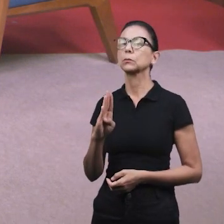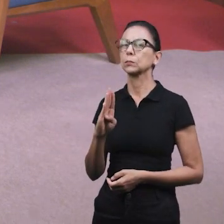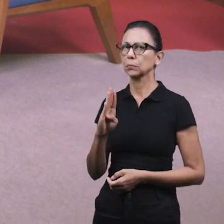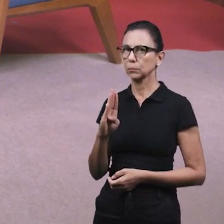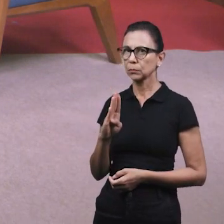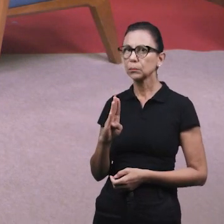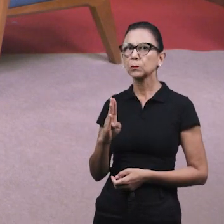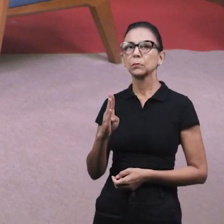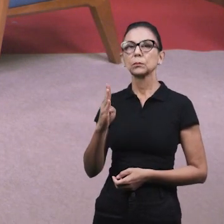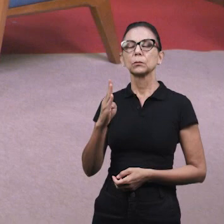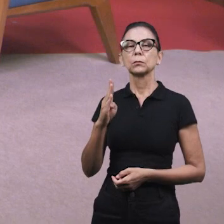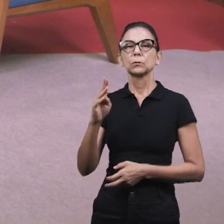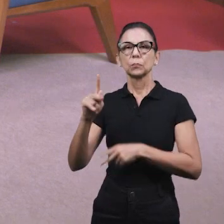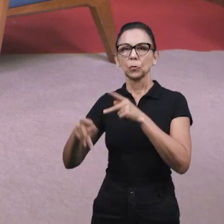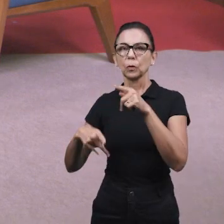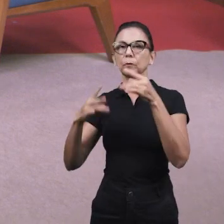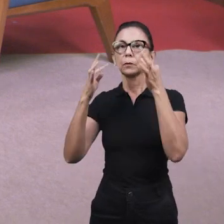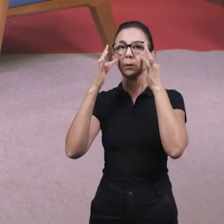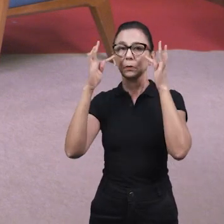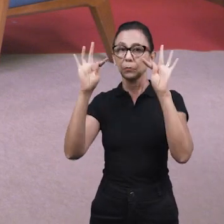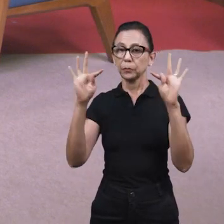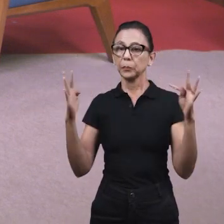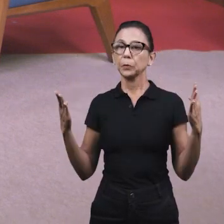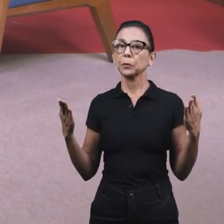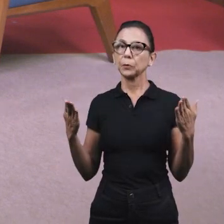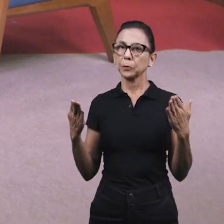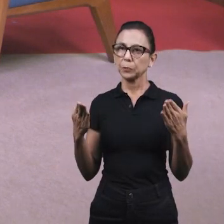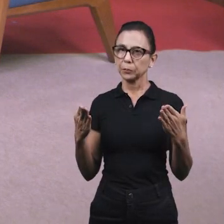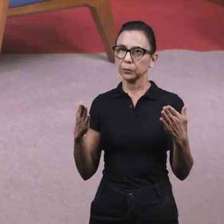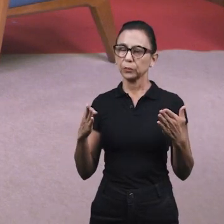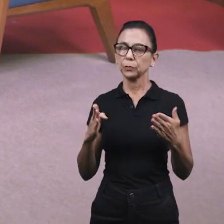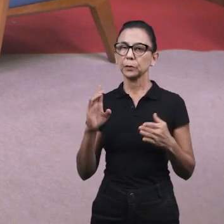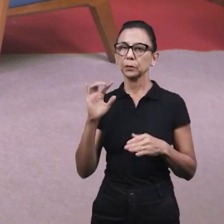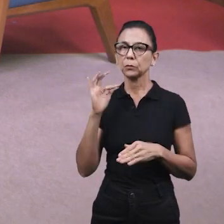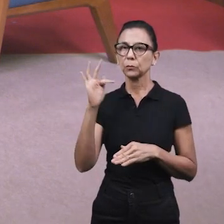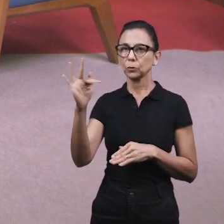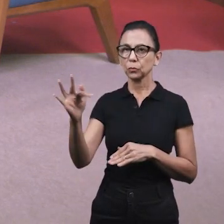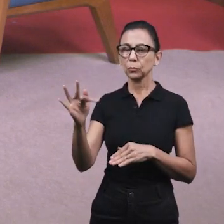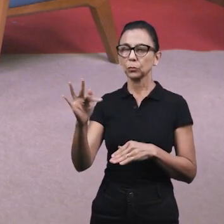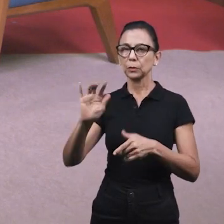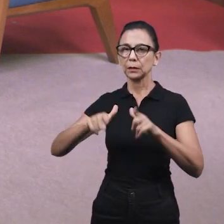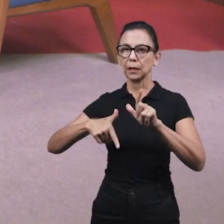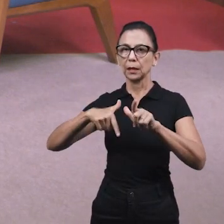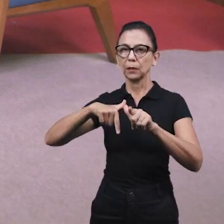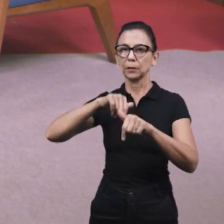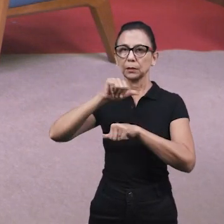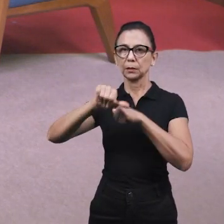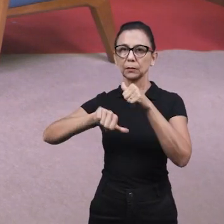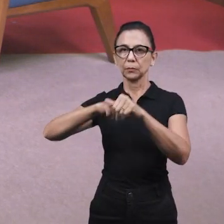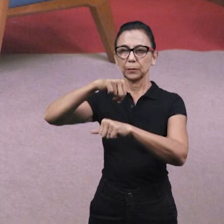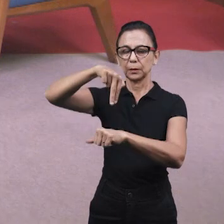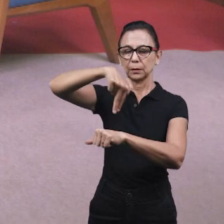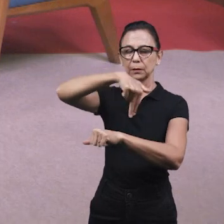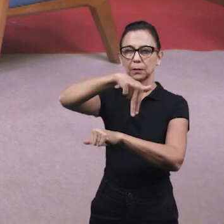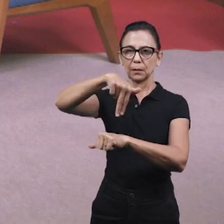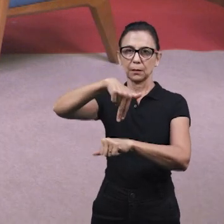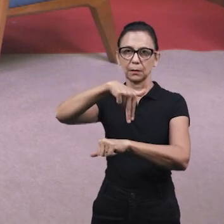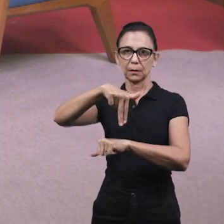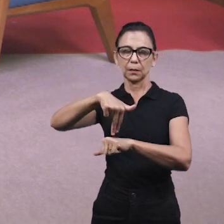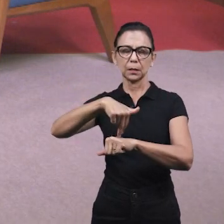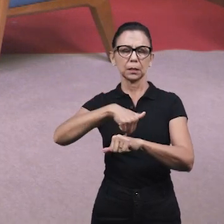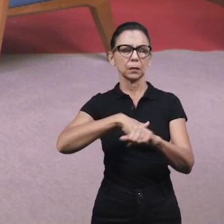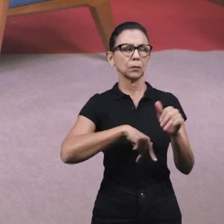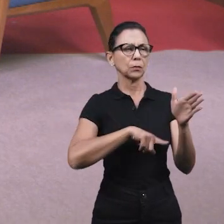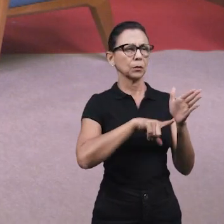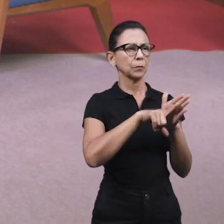agora eles estão às margens do Jordão. Quais então os mistérios desse momento, para a gente discutir um pouco